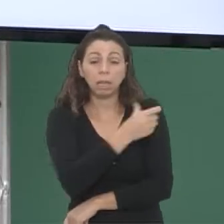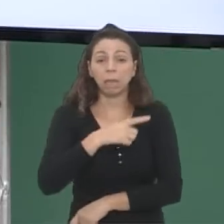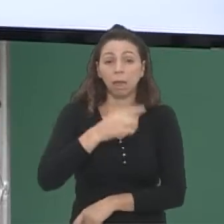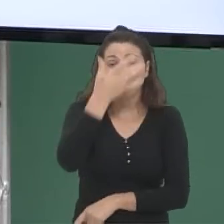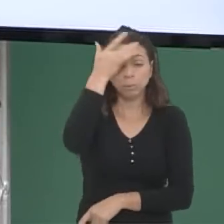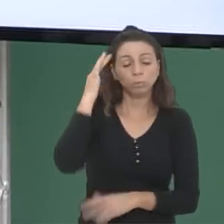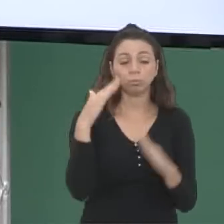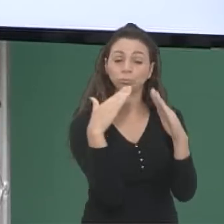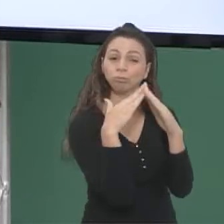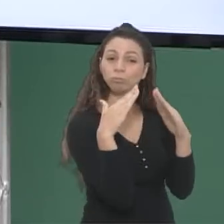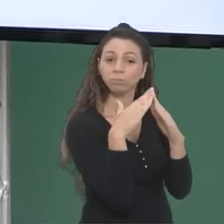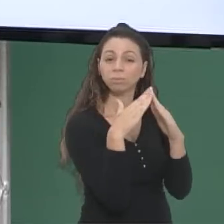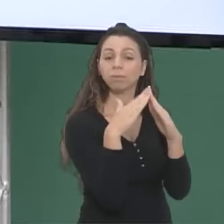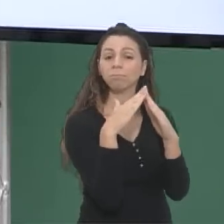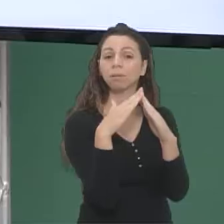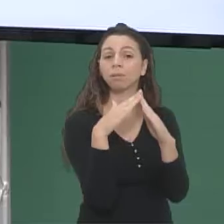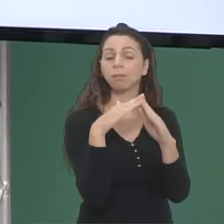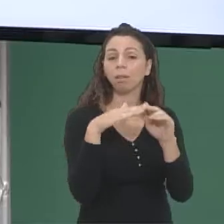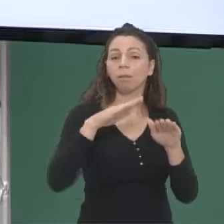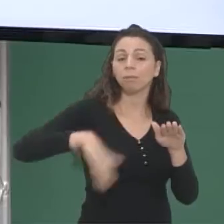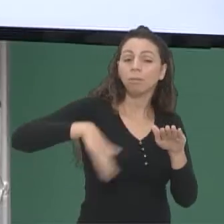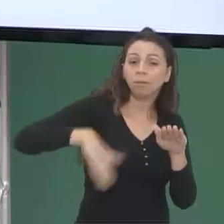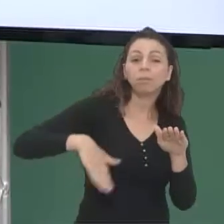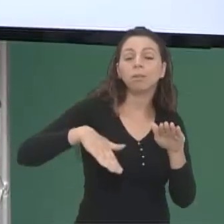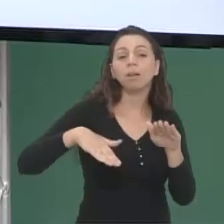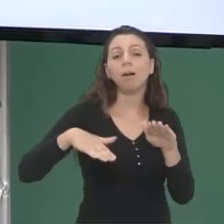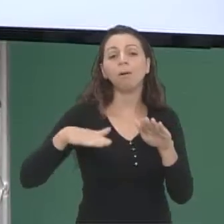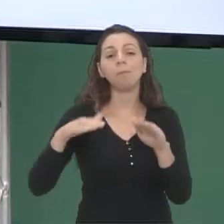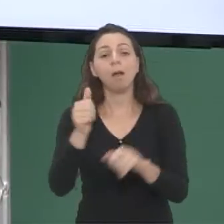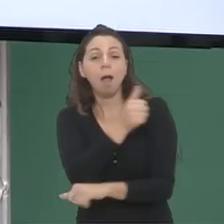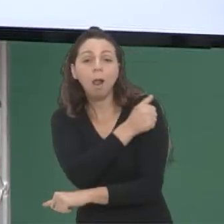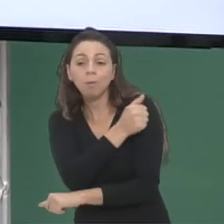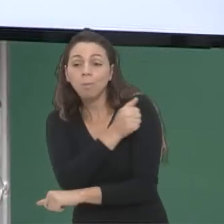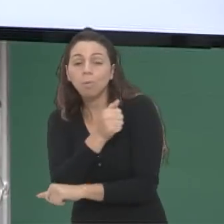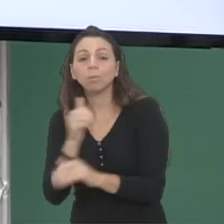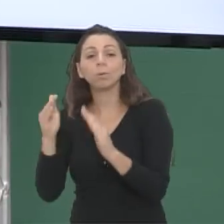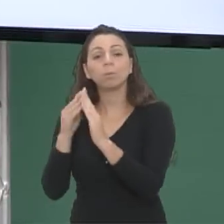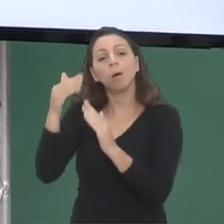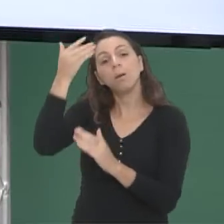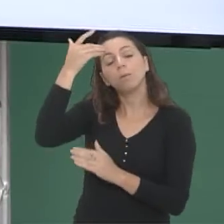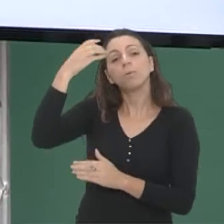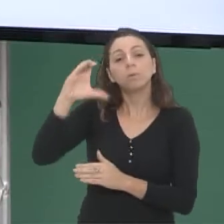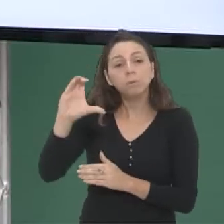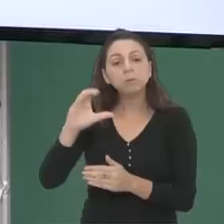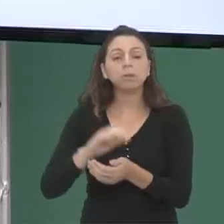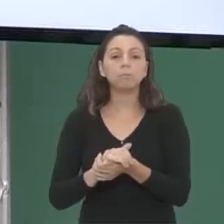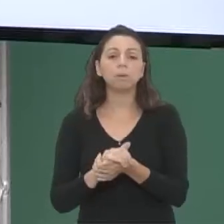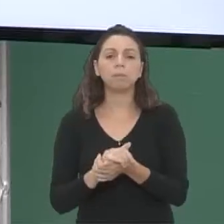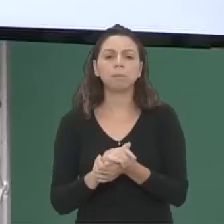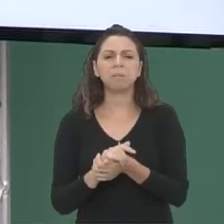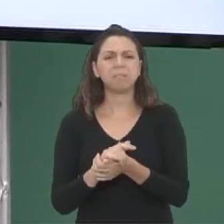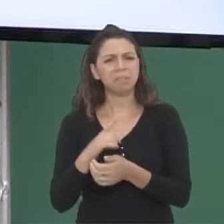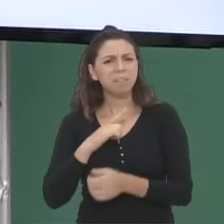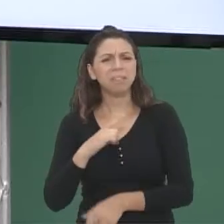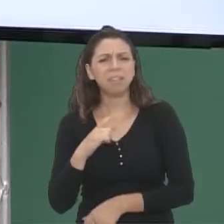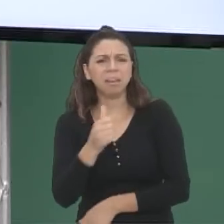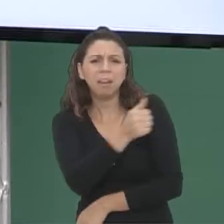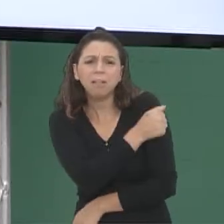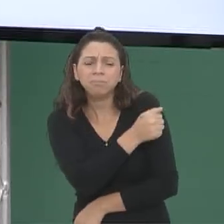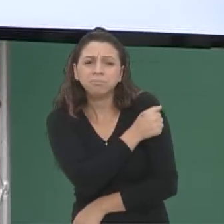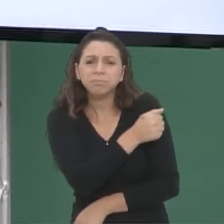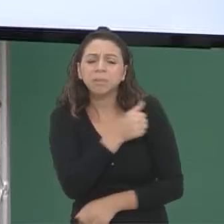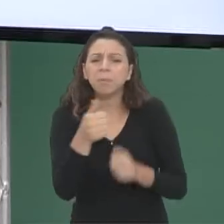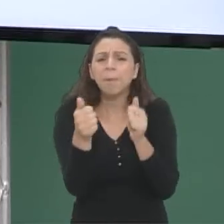que moram na capital, aqui em Curitiba, no interior do nosso estado. Então tem alunos que moram muito próximo da